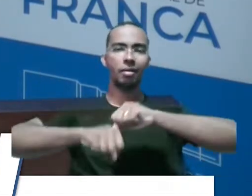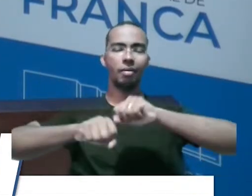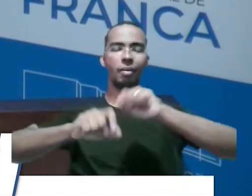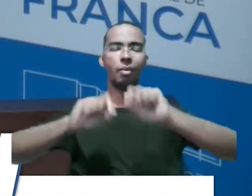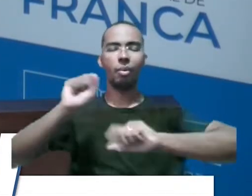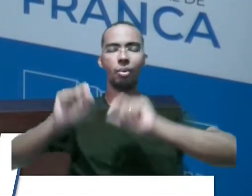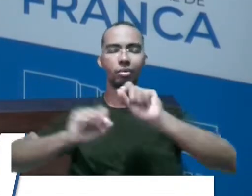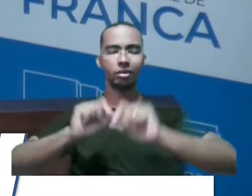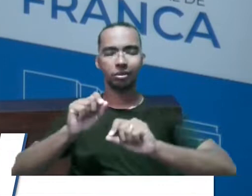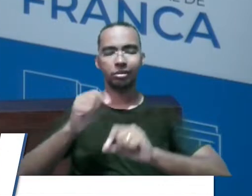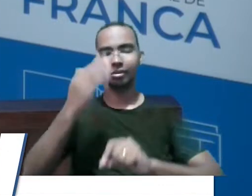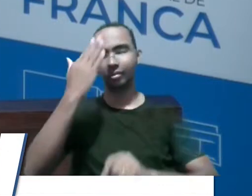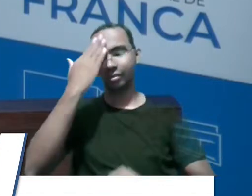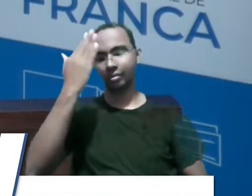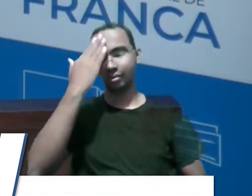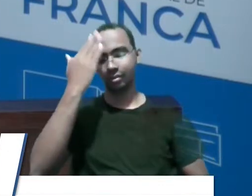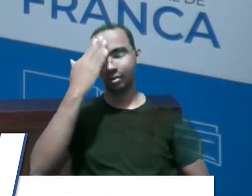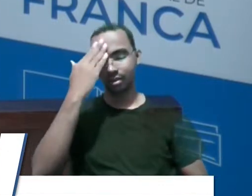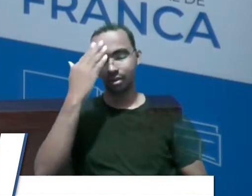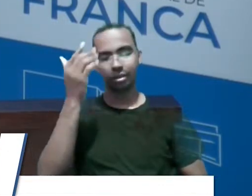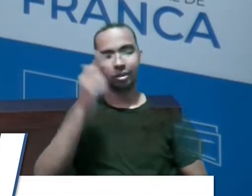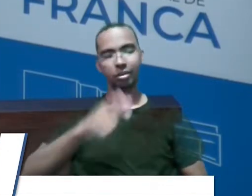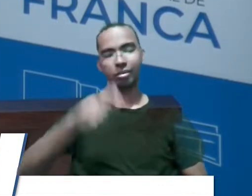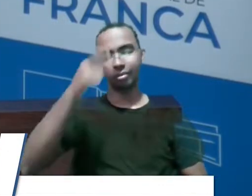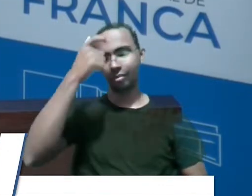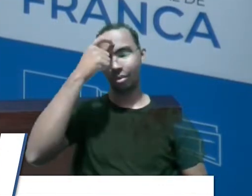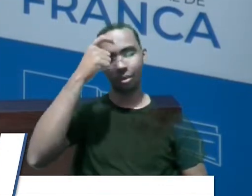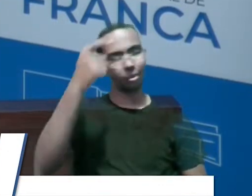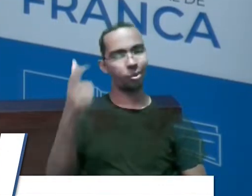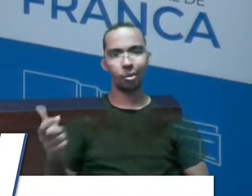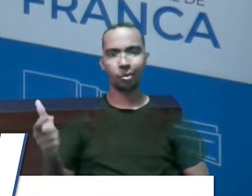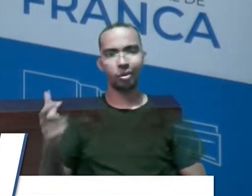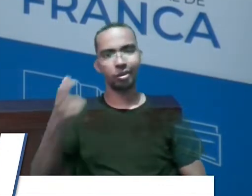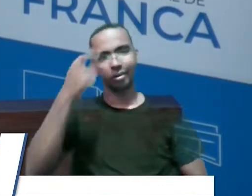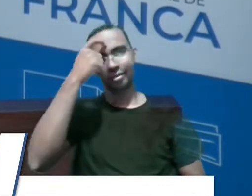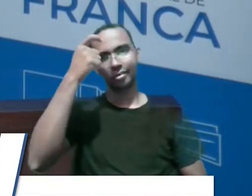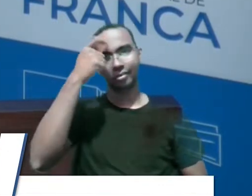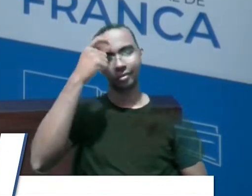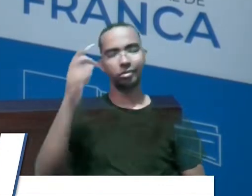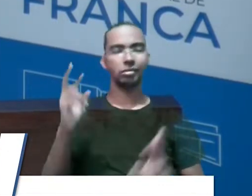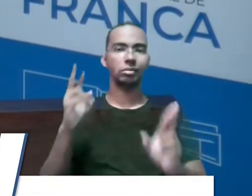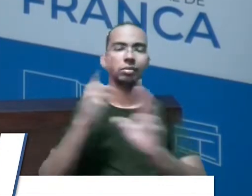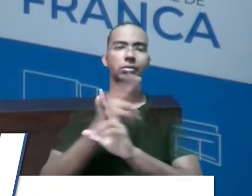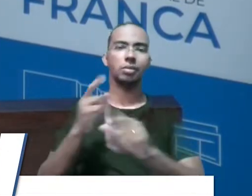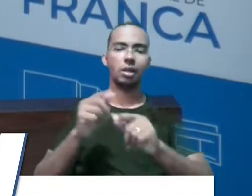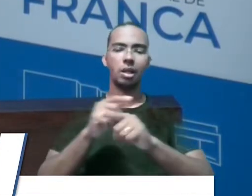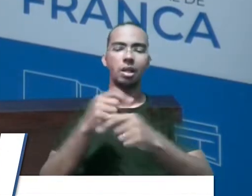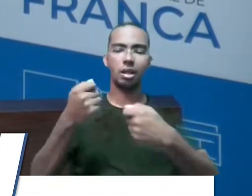e nem consciente com relação à limpeza pública.